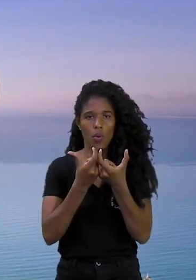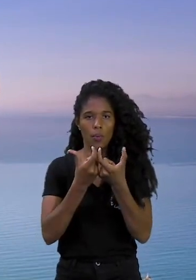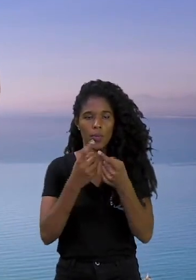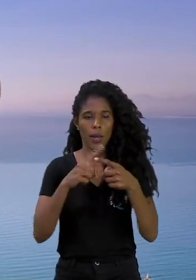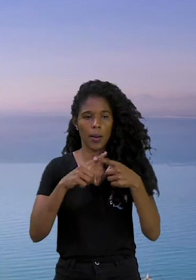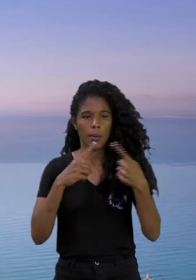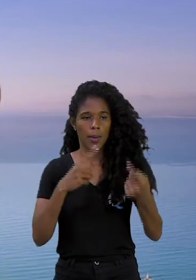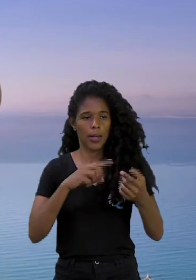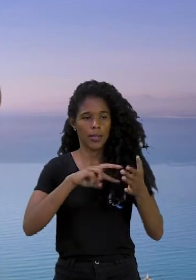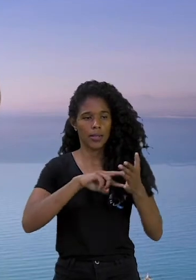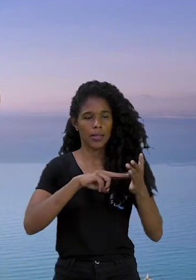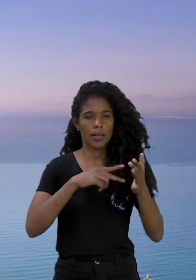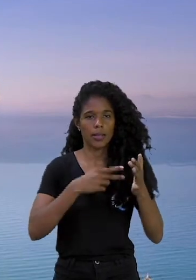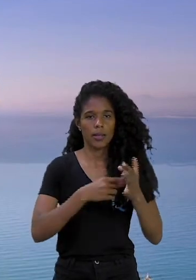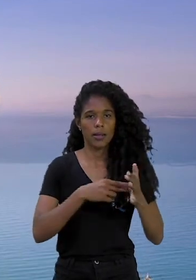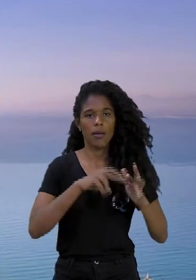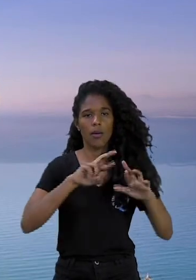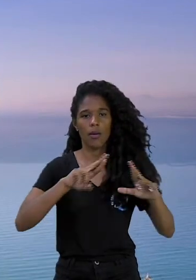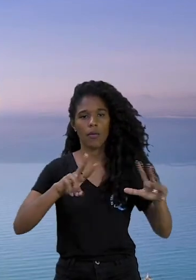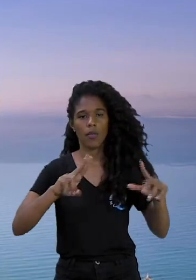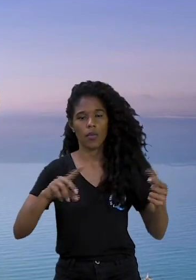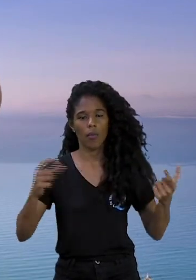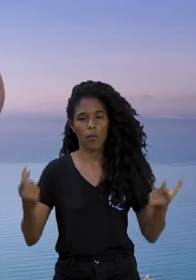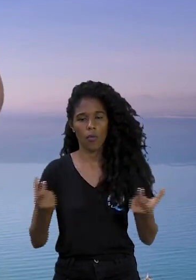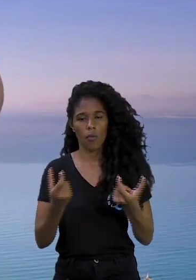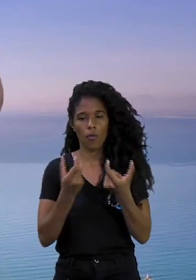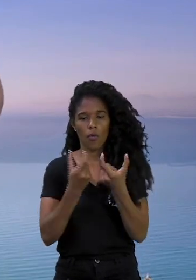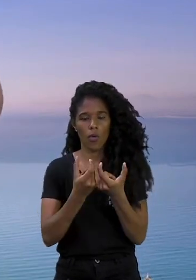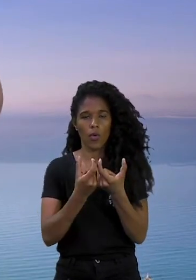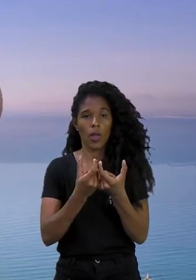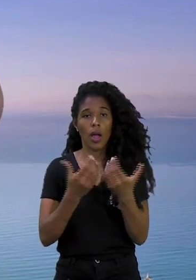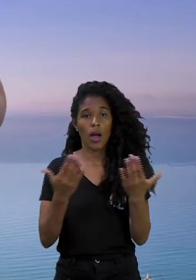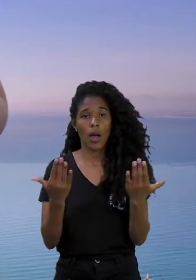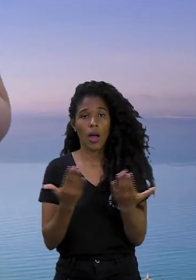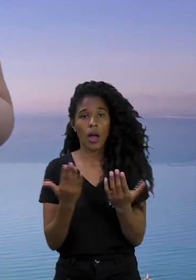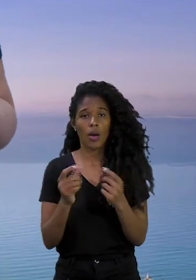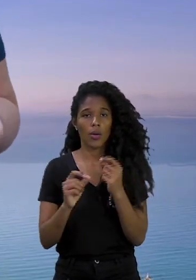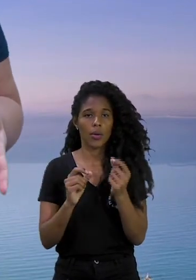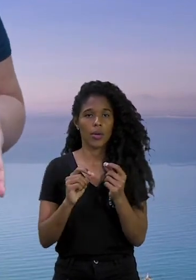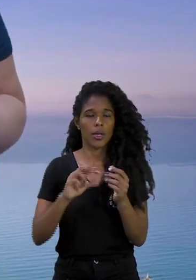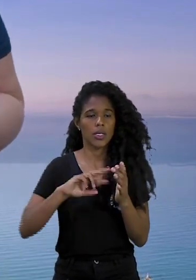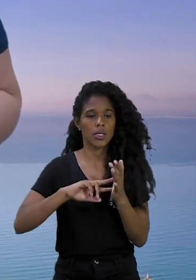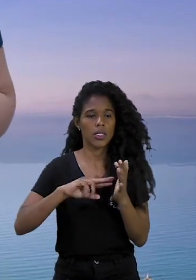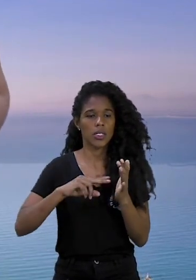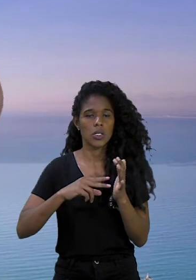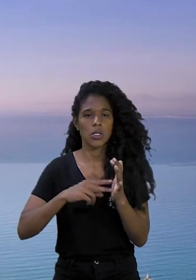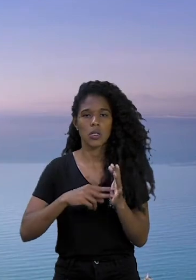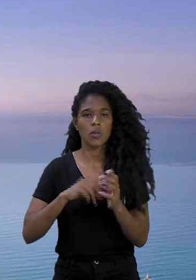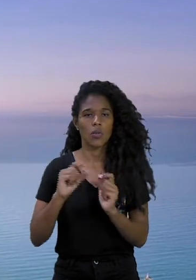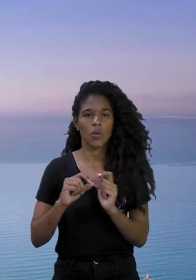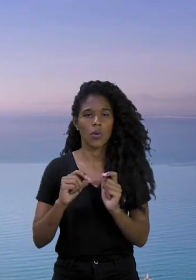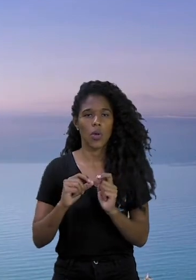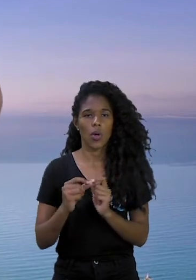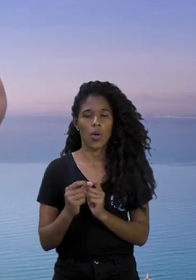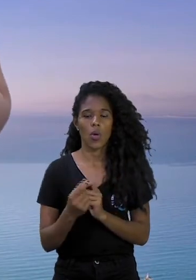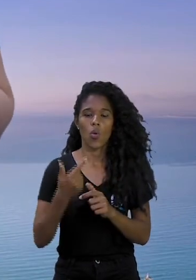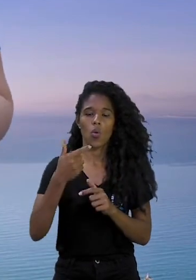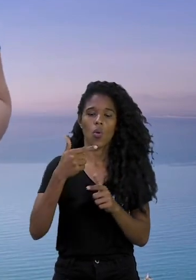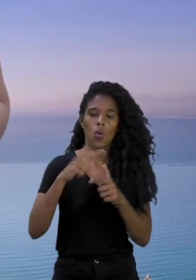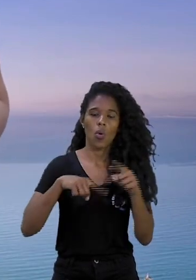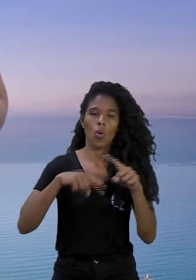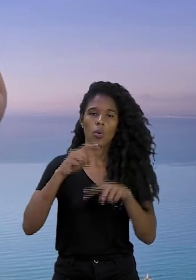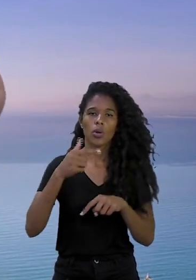essas palavras, elas terão um único significado. Então, aqui, por exemplo, girassol, paraquedas